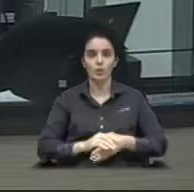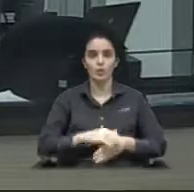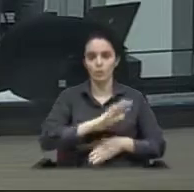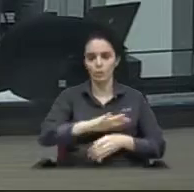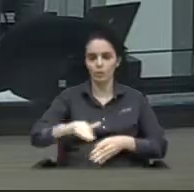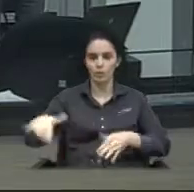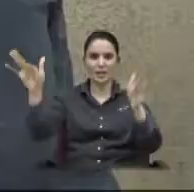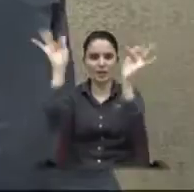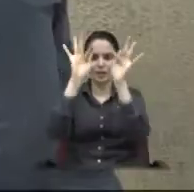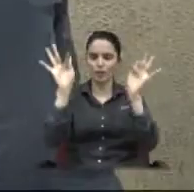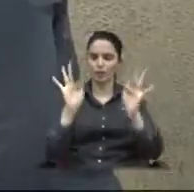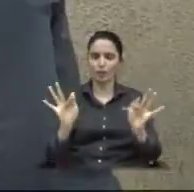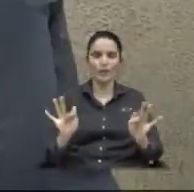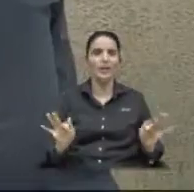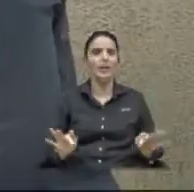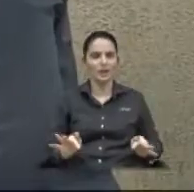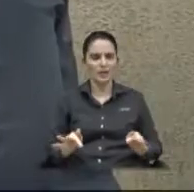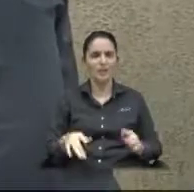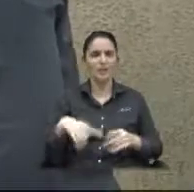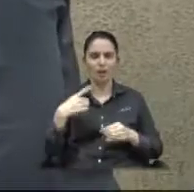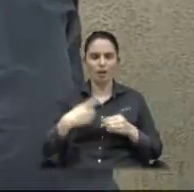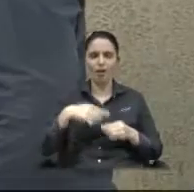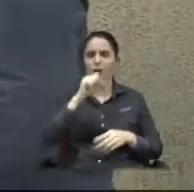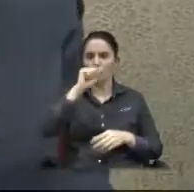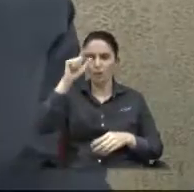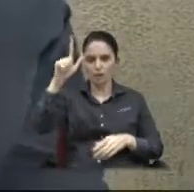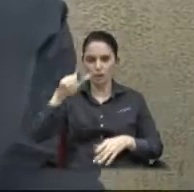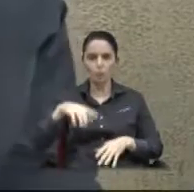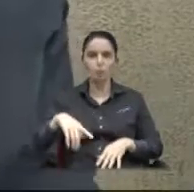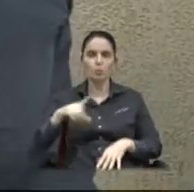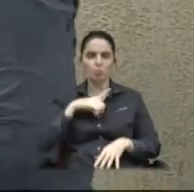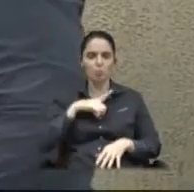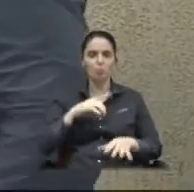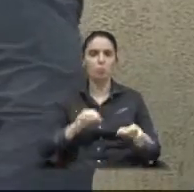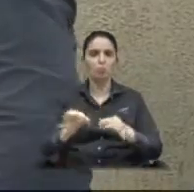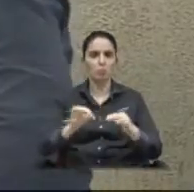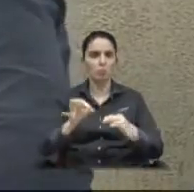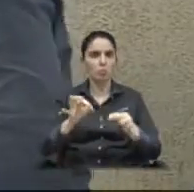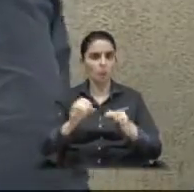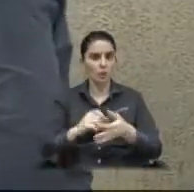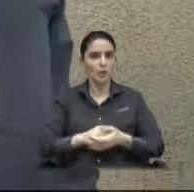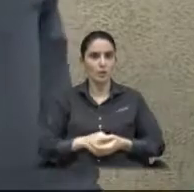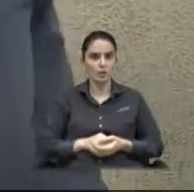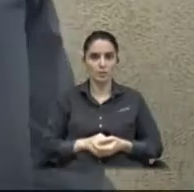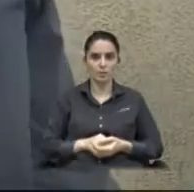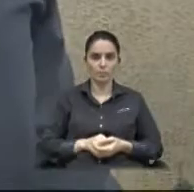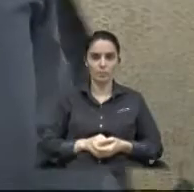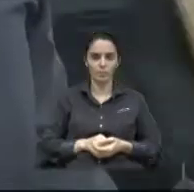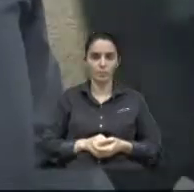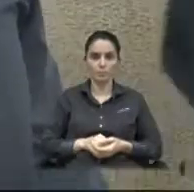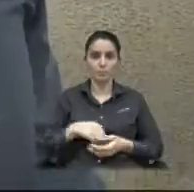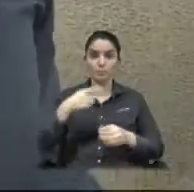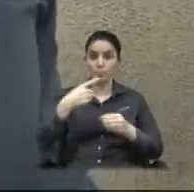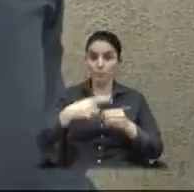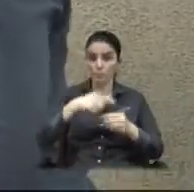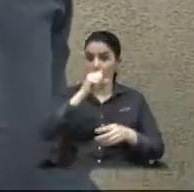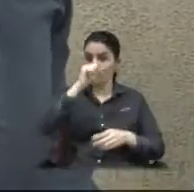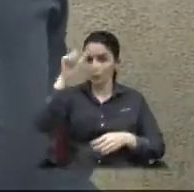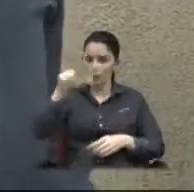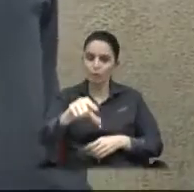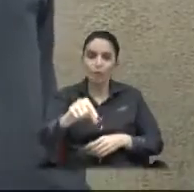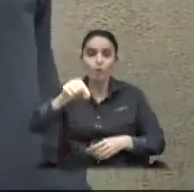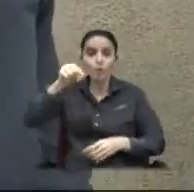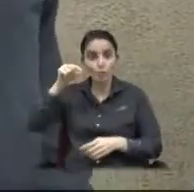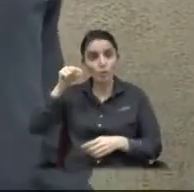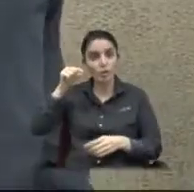Feliz. Limeira é uma das cidades que está se encaixando nesse projeto. Inclusive, Limeira foi escolhida para ser uma das 30 cidades para estar trocando